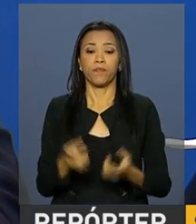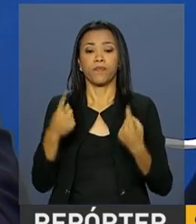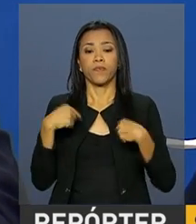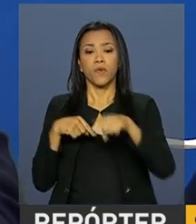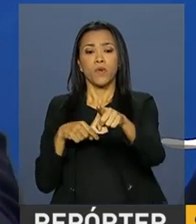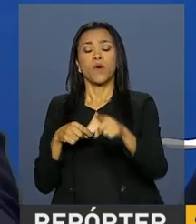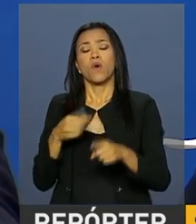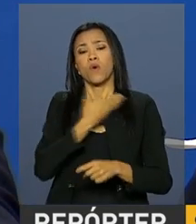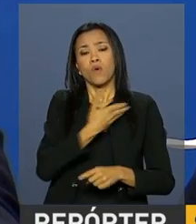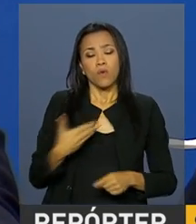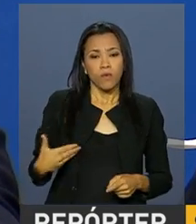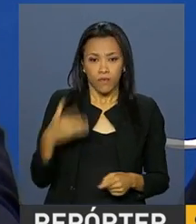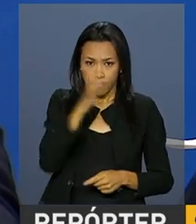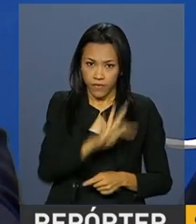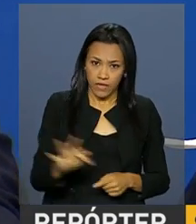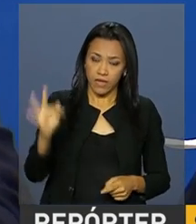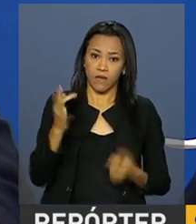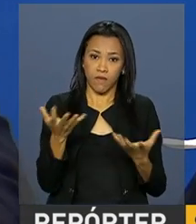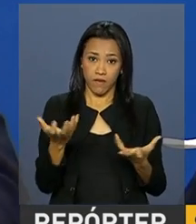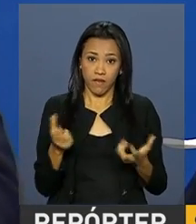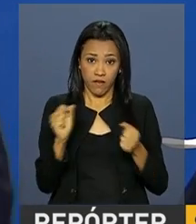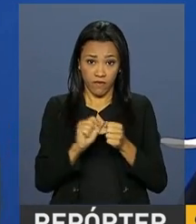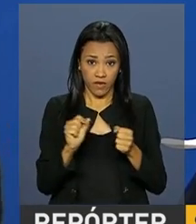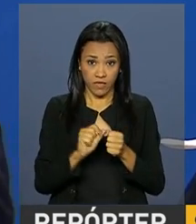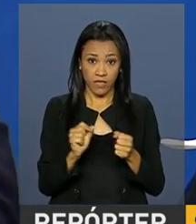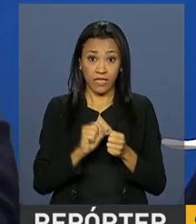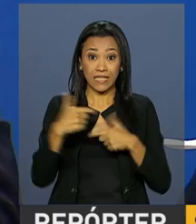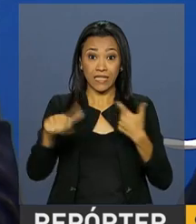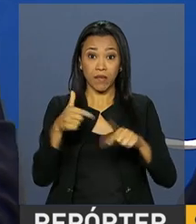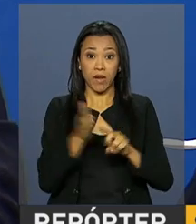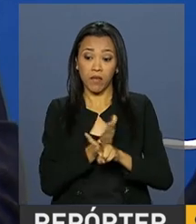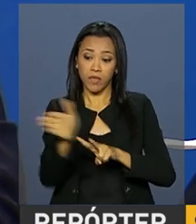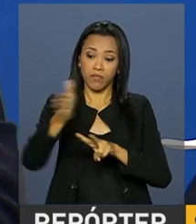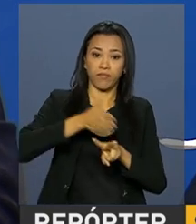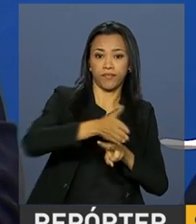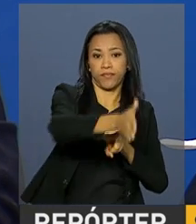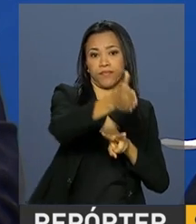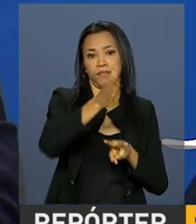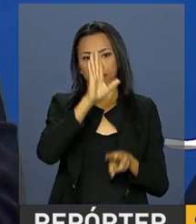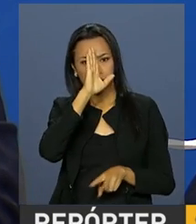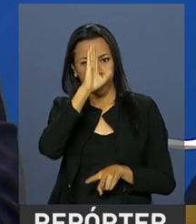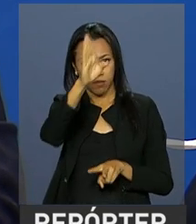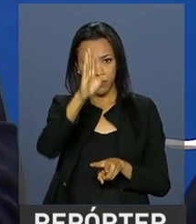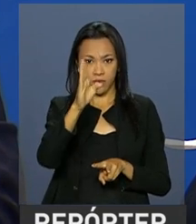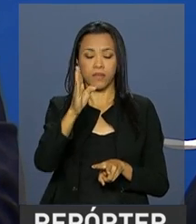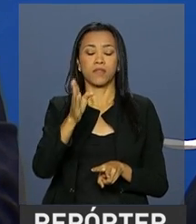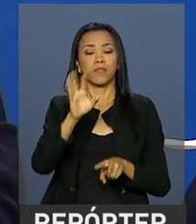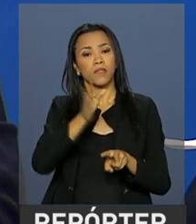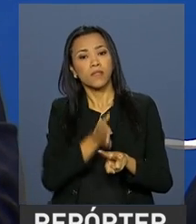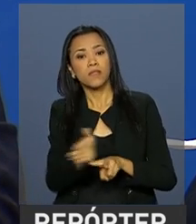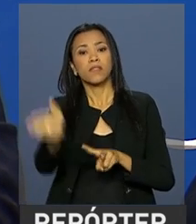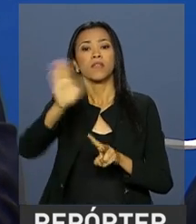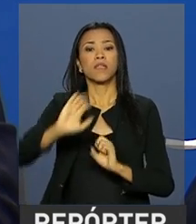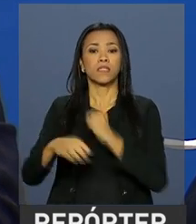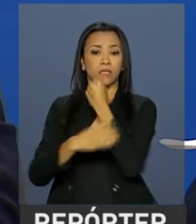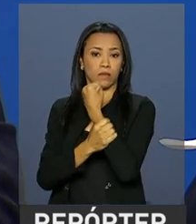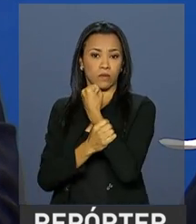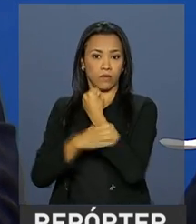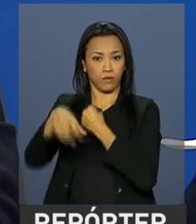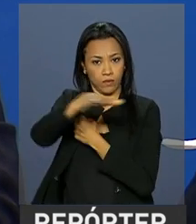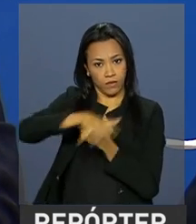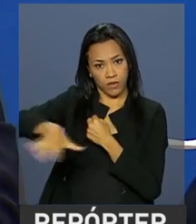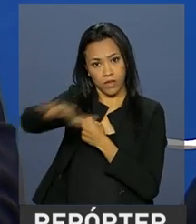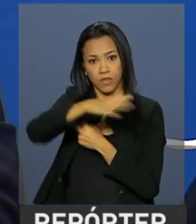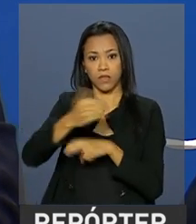fazer é atuarmos em dois eixos principais segurança pública